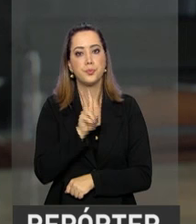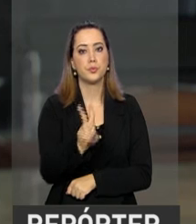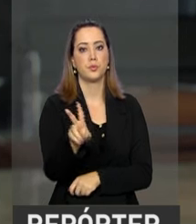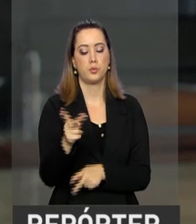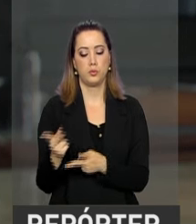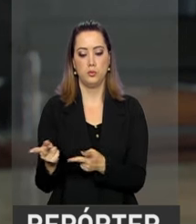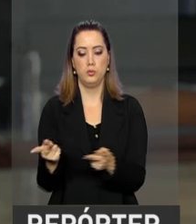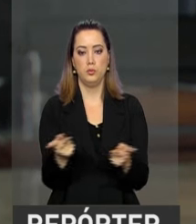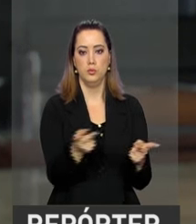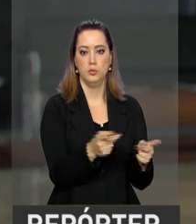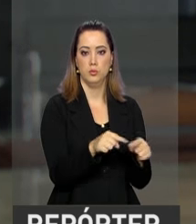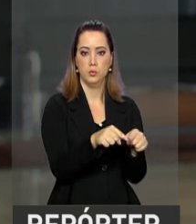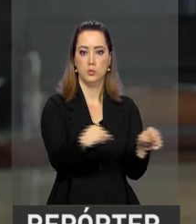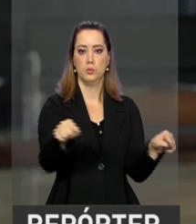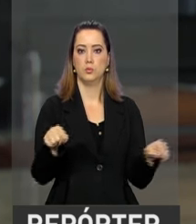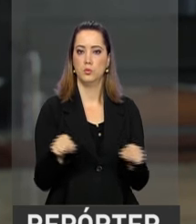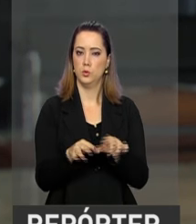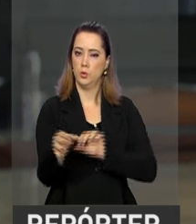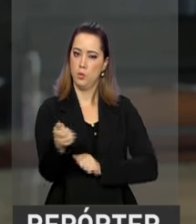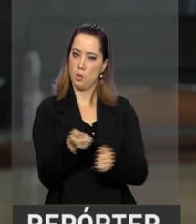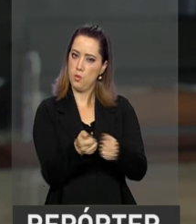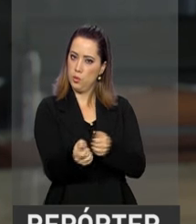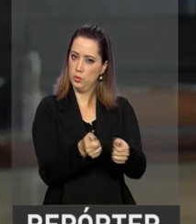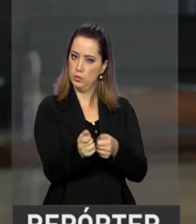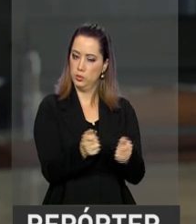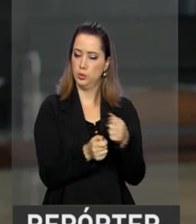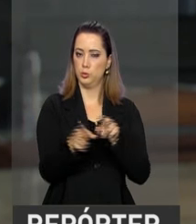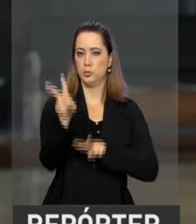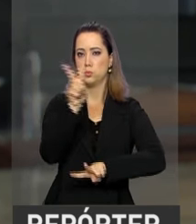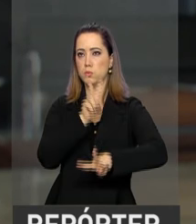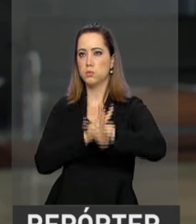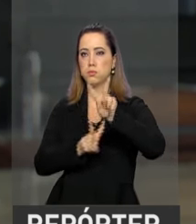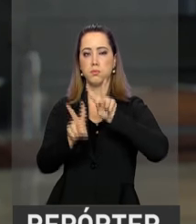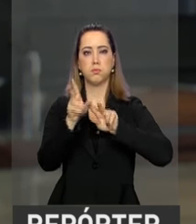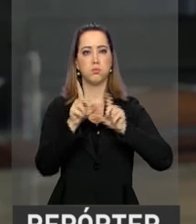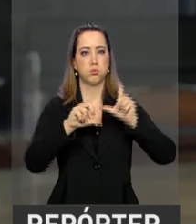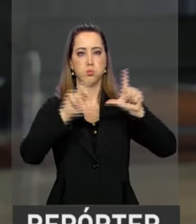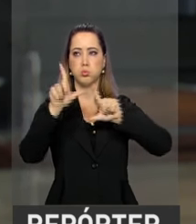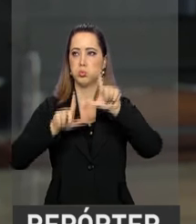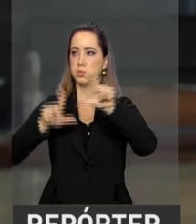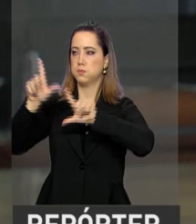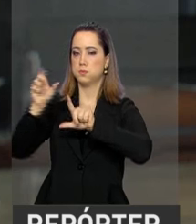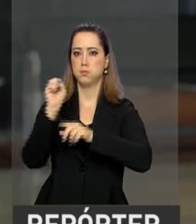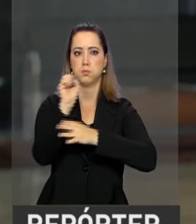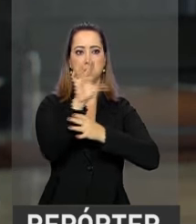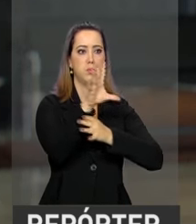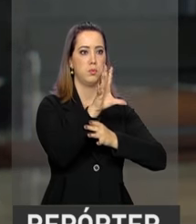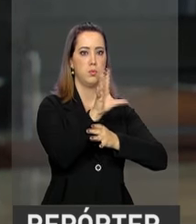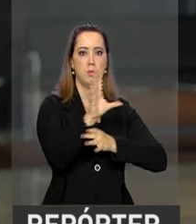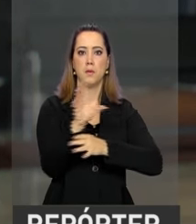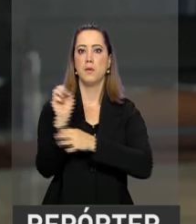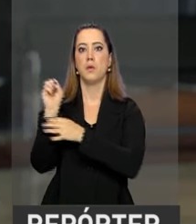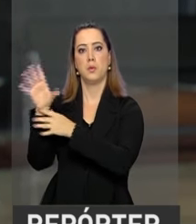Comando Móvel e a Sala de Controle, que vai monitorar com câmeras as vias de